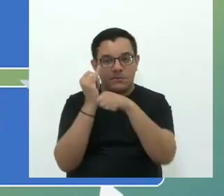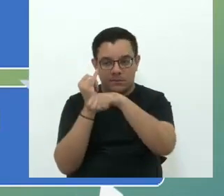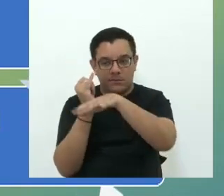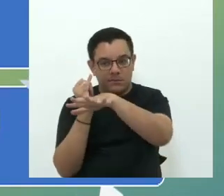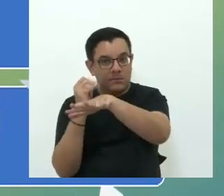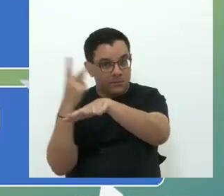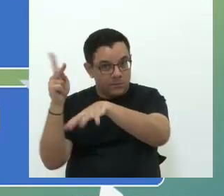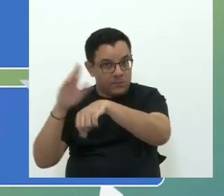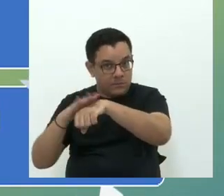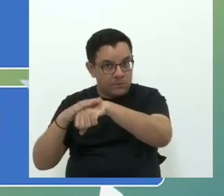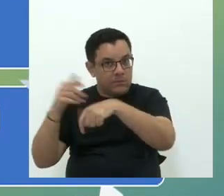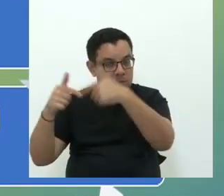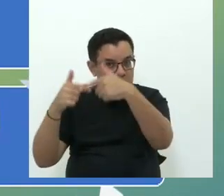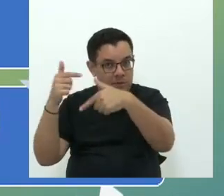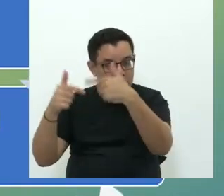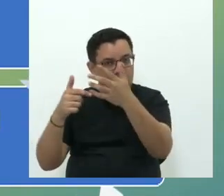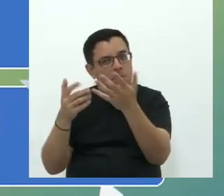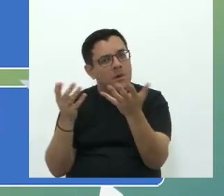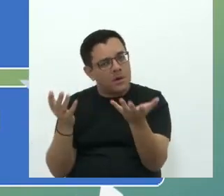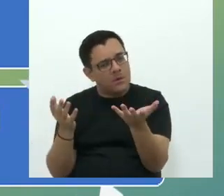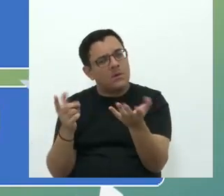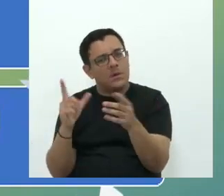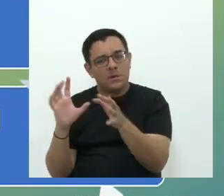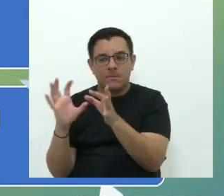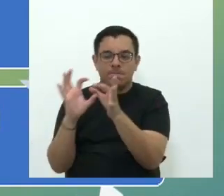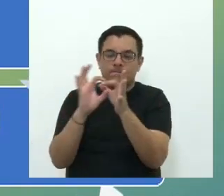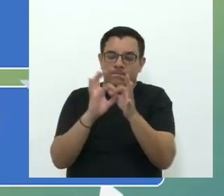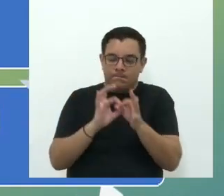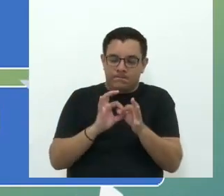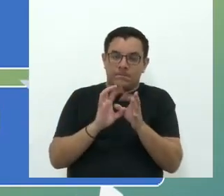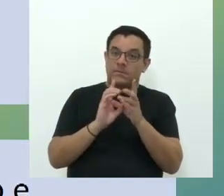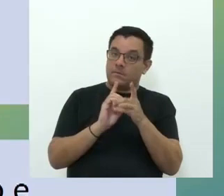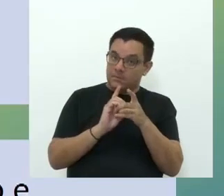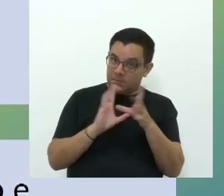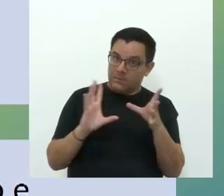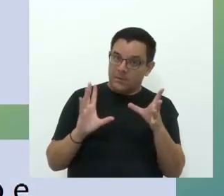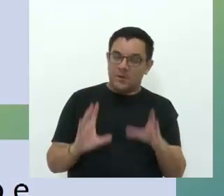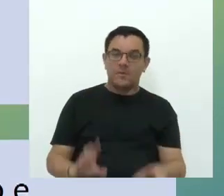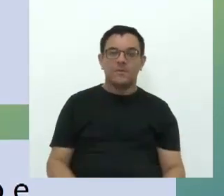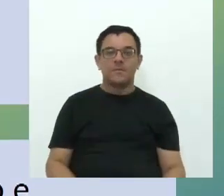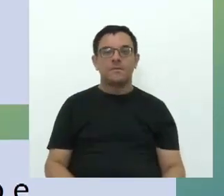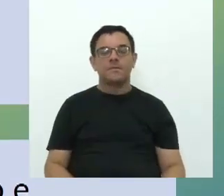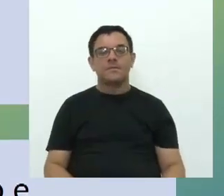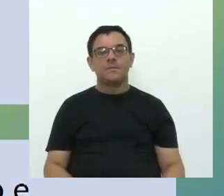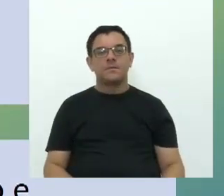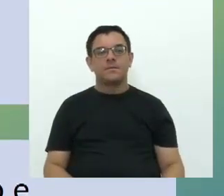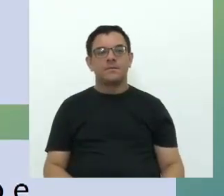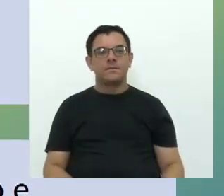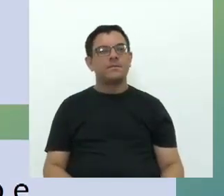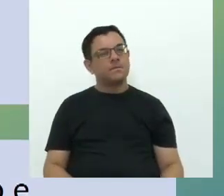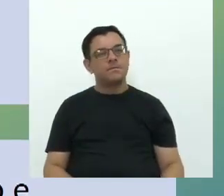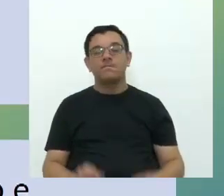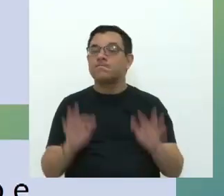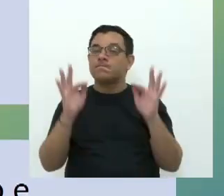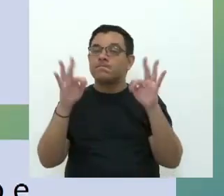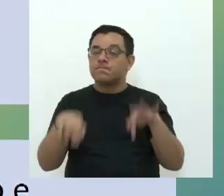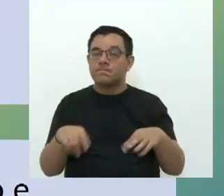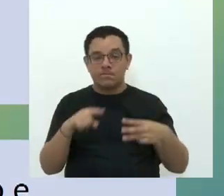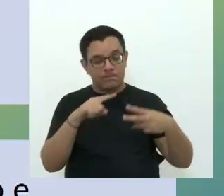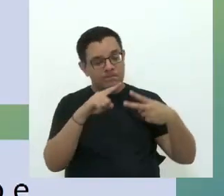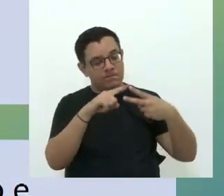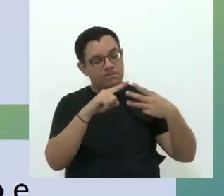faz o seu papel Ela é uma grande aliada da Democracia para fechar três